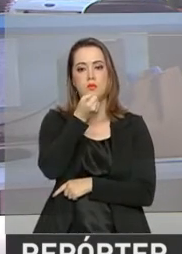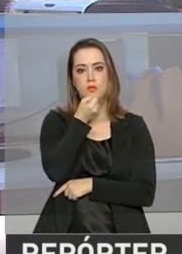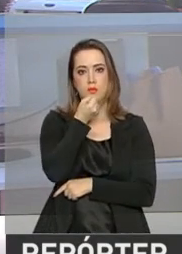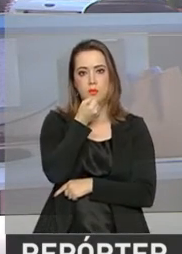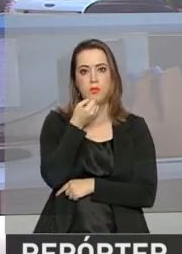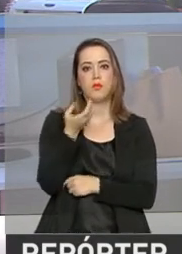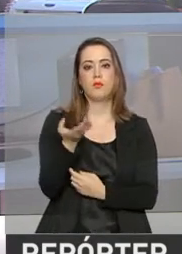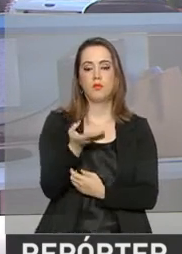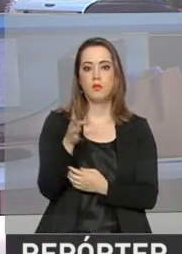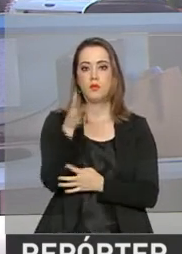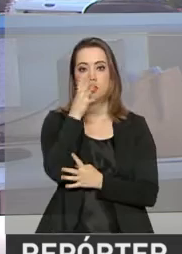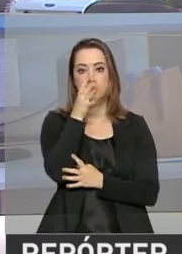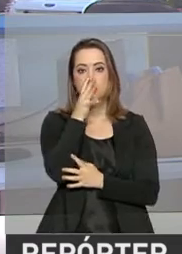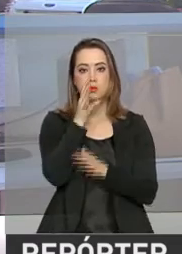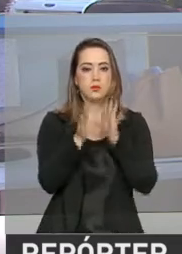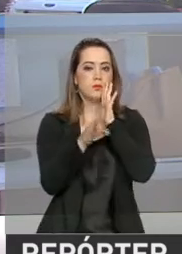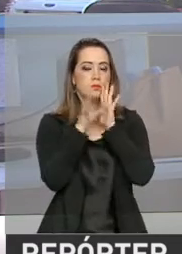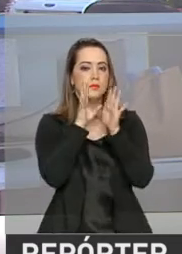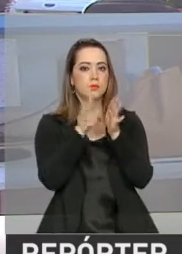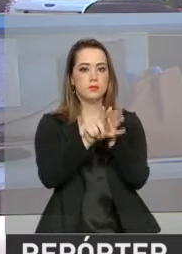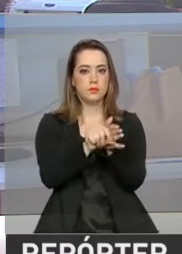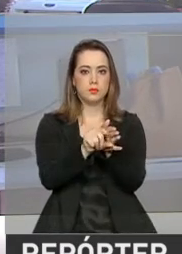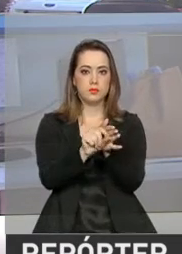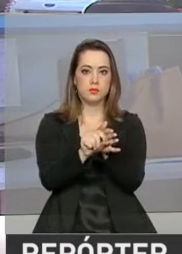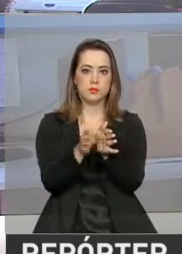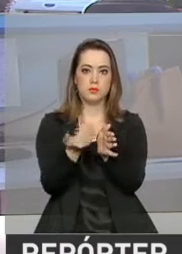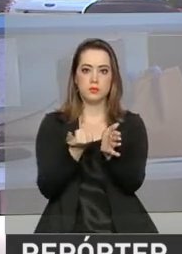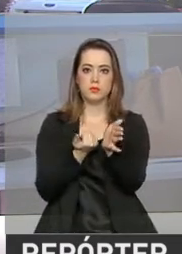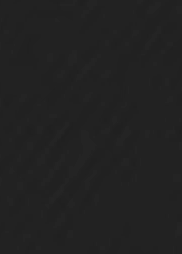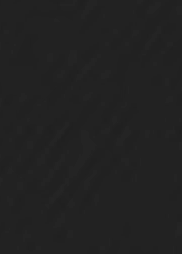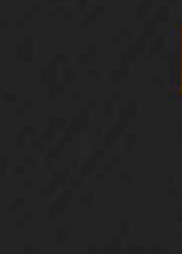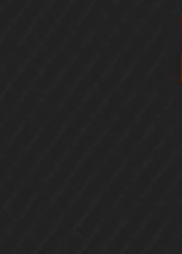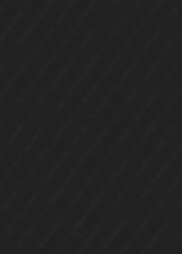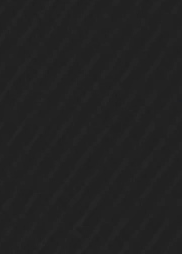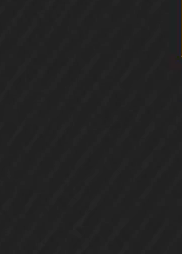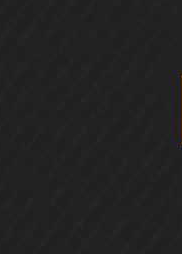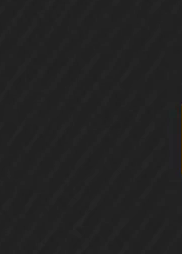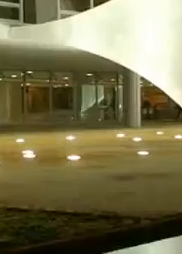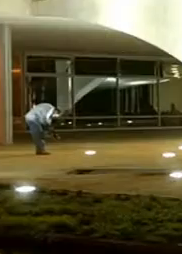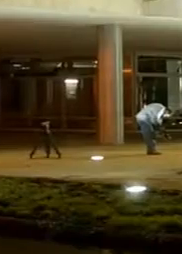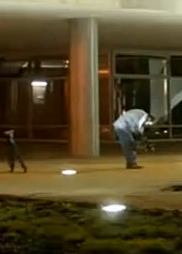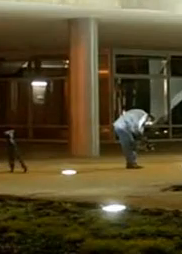repórter nbr acompanhe também as novidades em nossas redes sociais